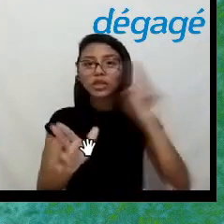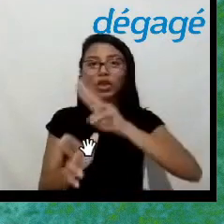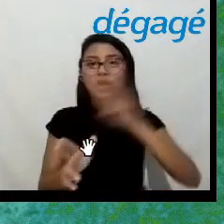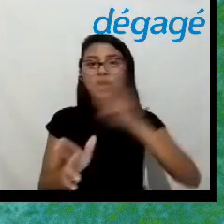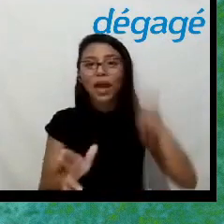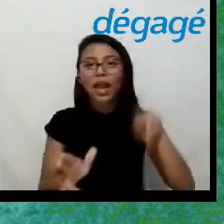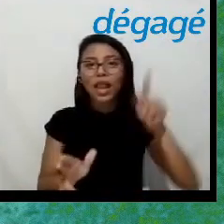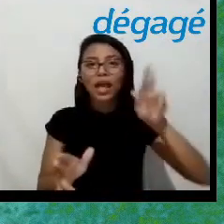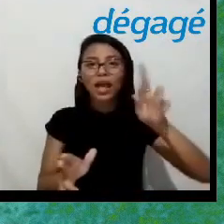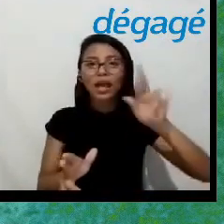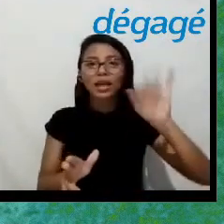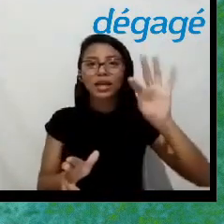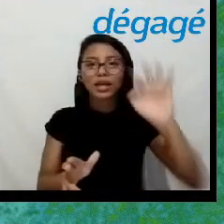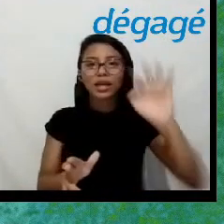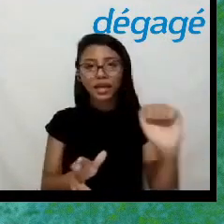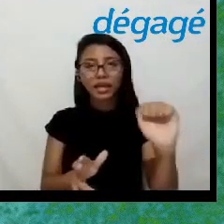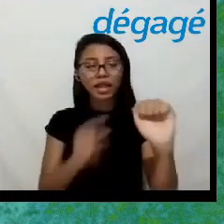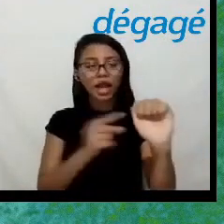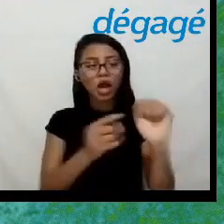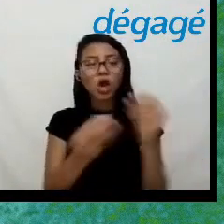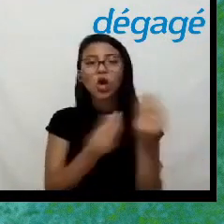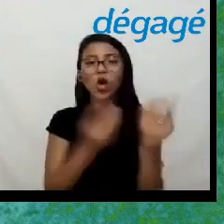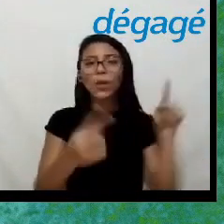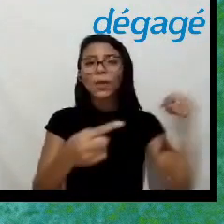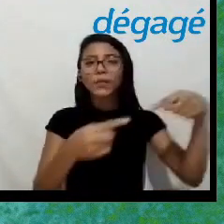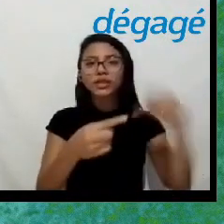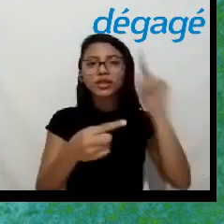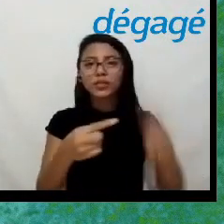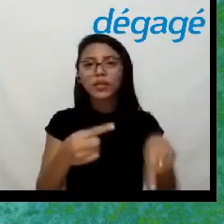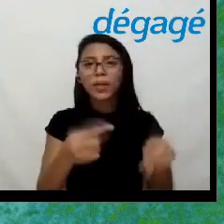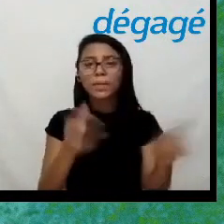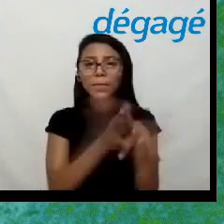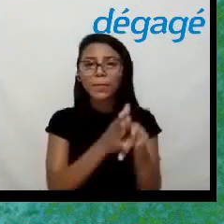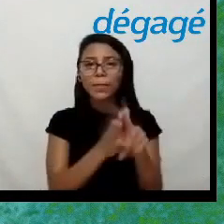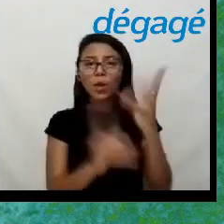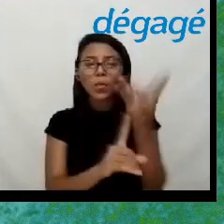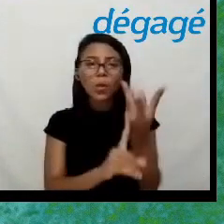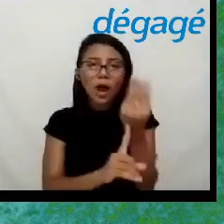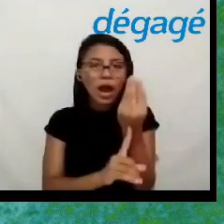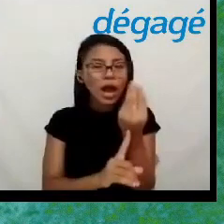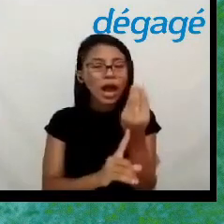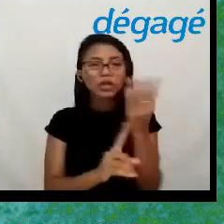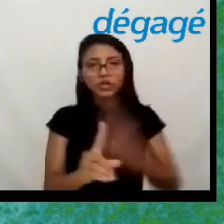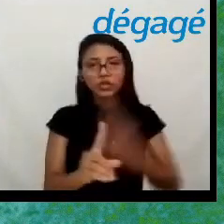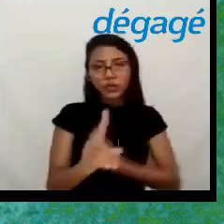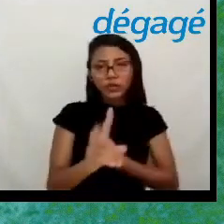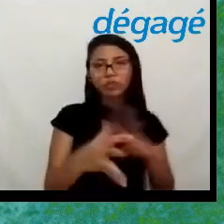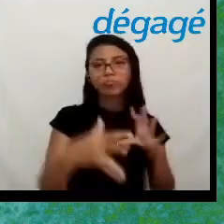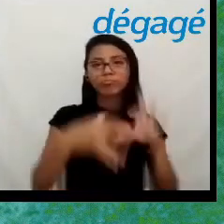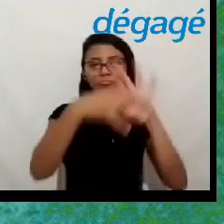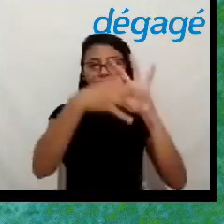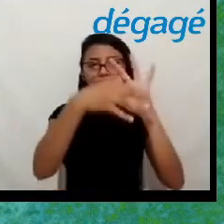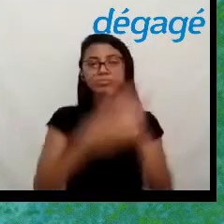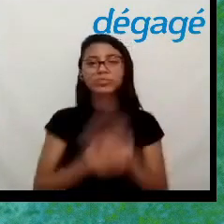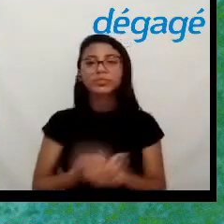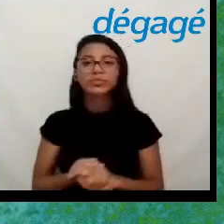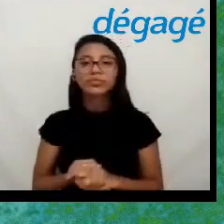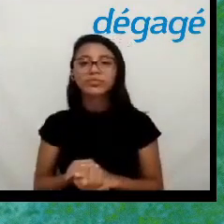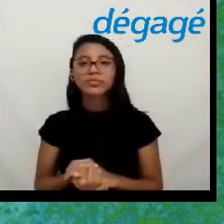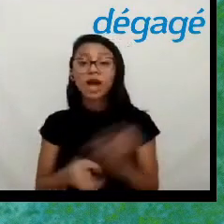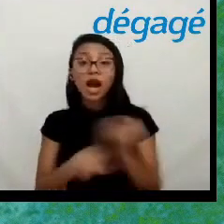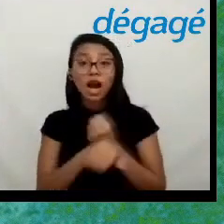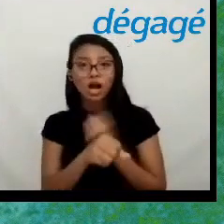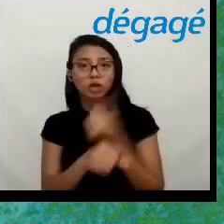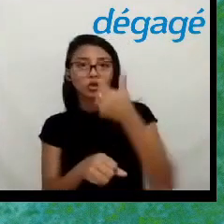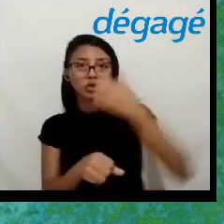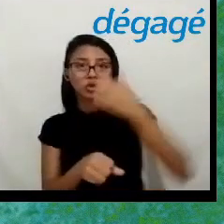criação artística e da vida, de forma inseparável. Assim, nos anos 90, fizemos um trabalho